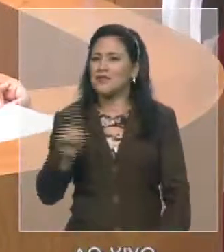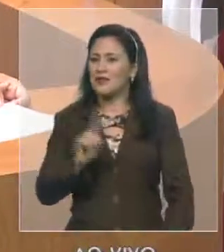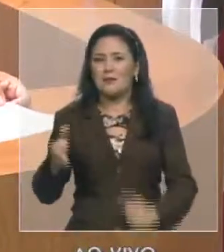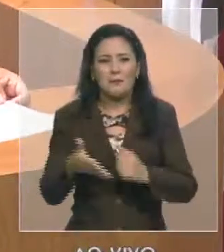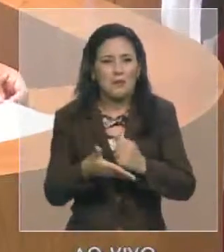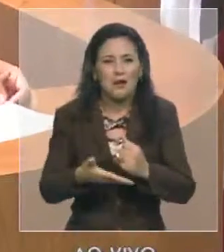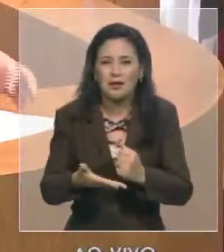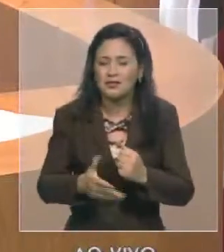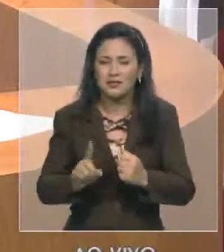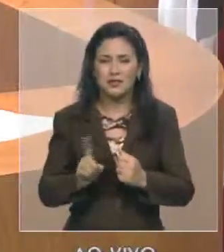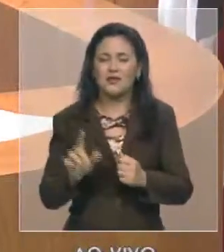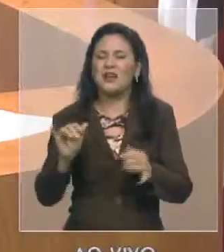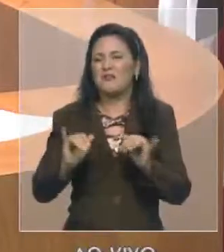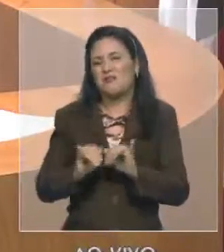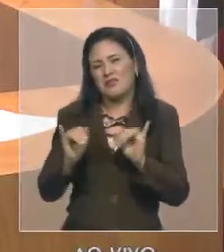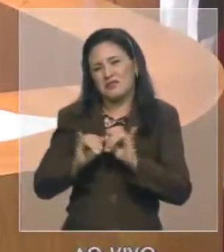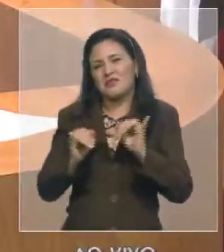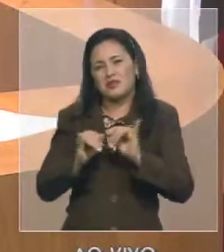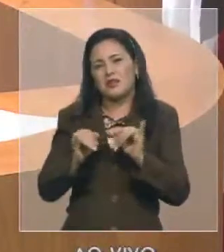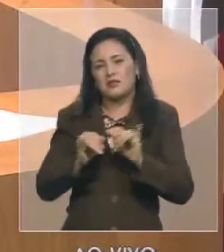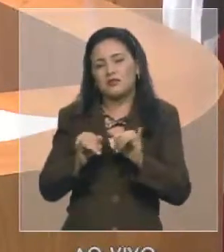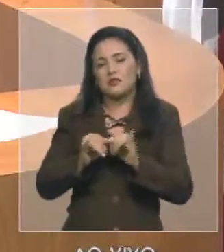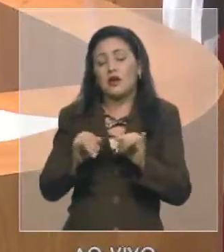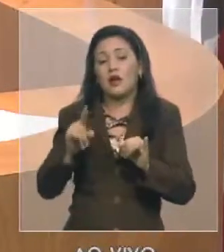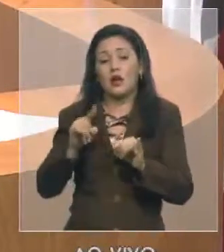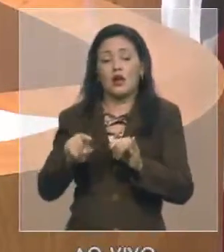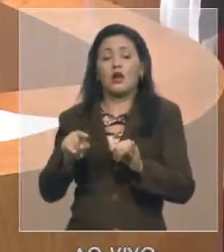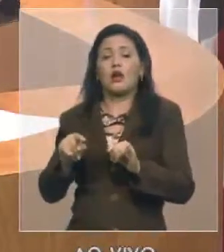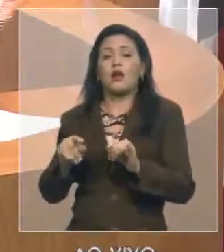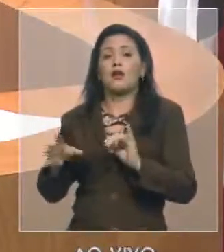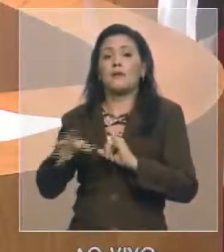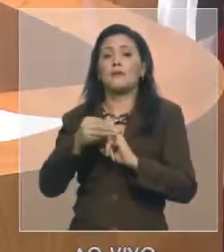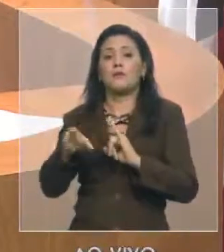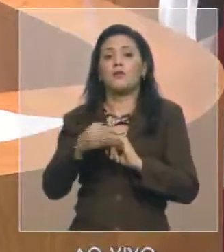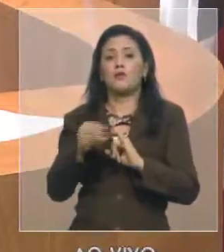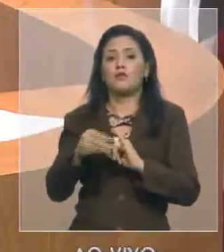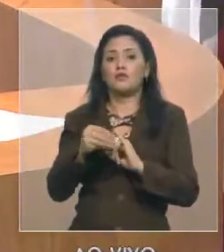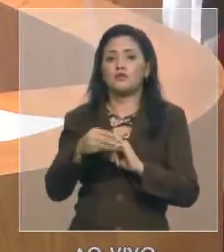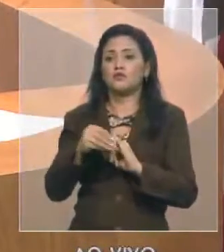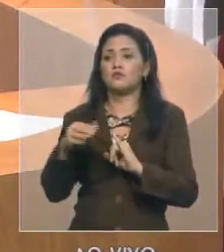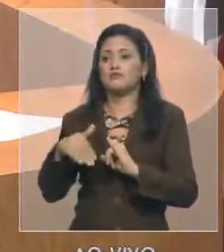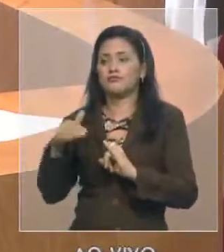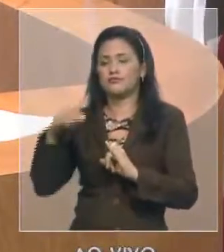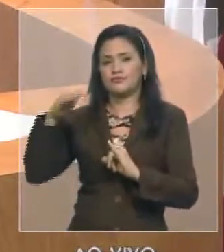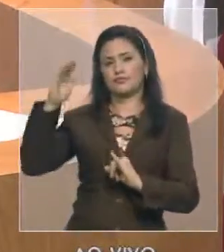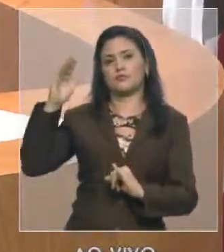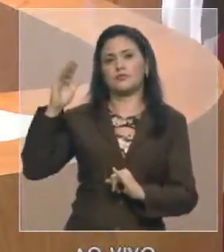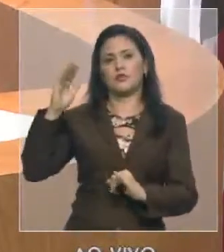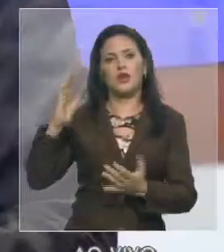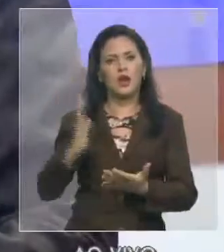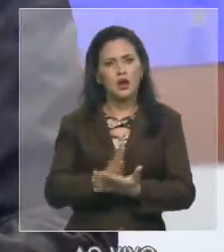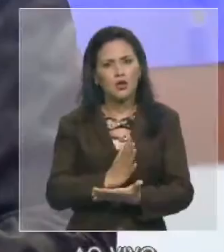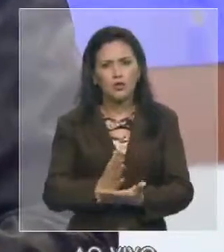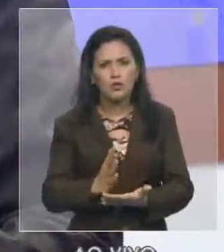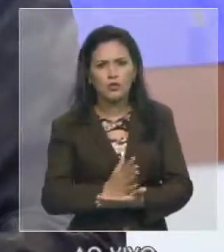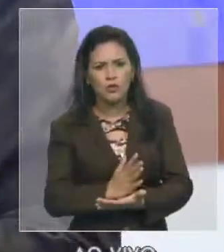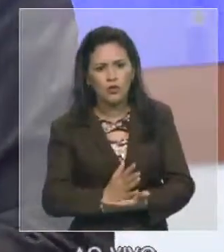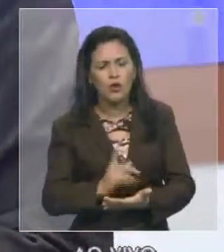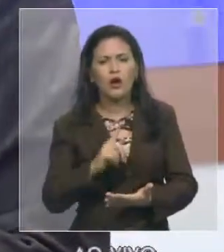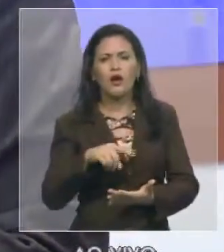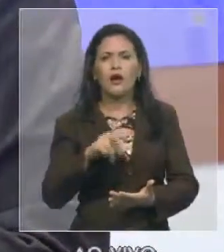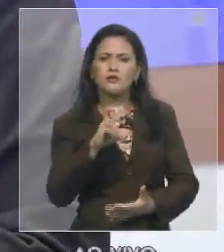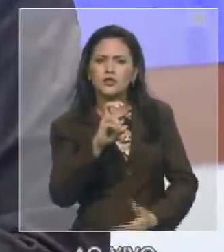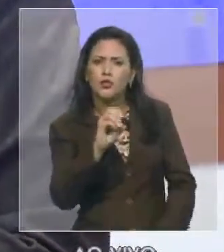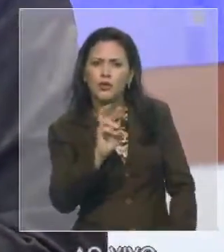imposto dos repelentes. Hoje nós temos repelentes que chegam a custar até 50, 60 reais, os melhores das melhores